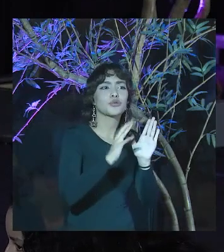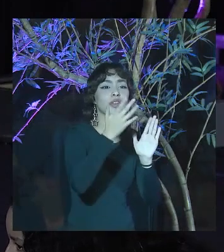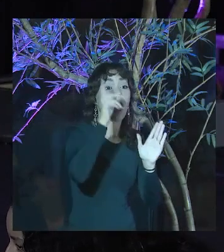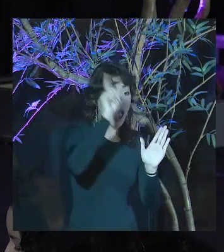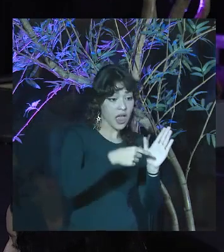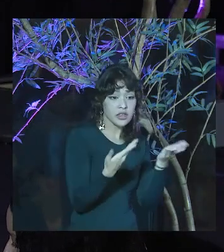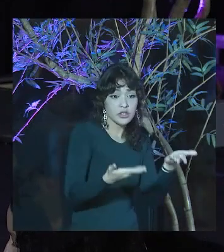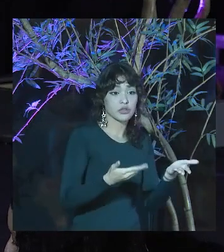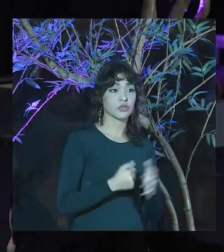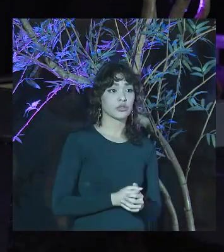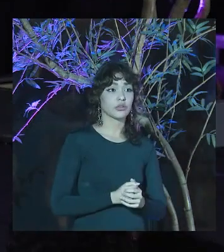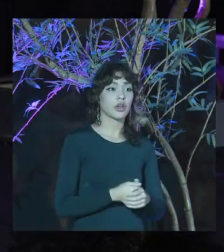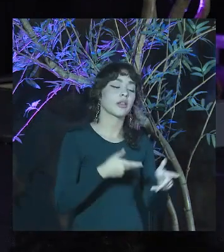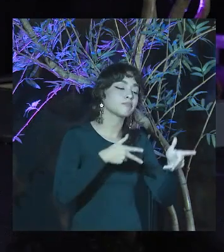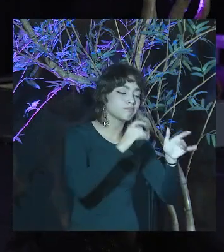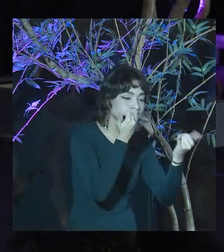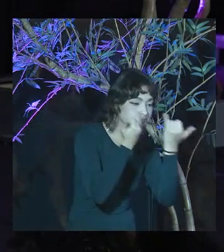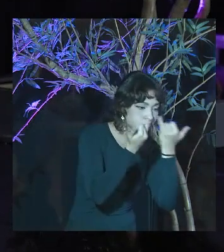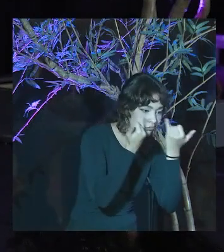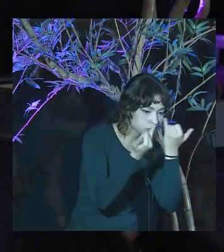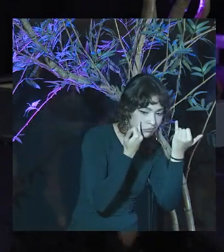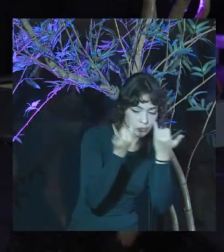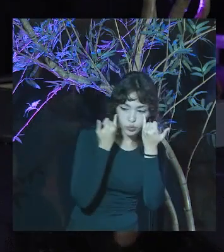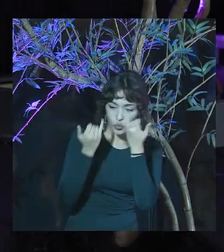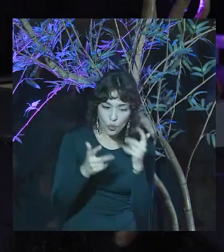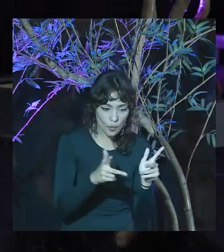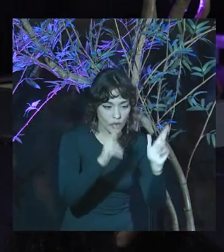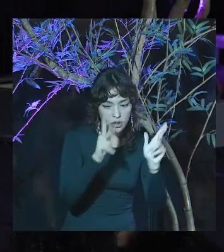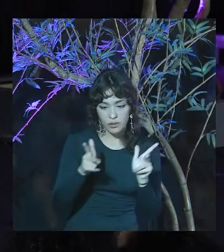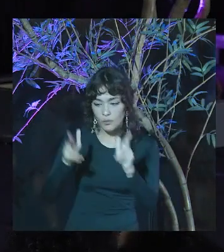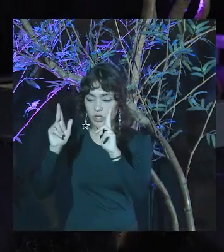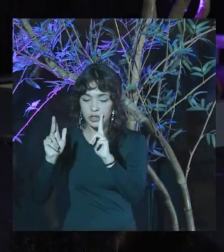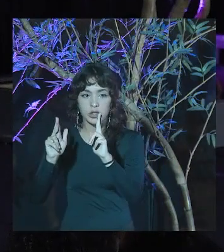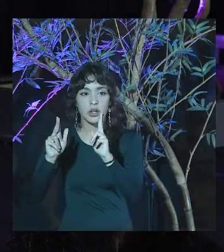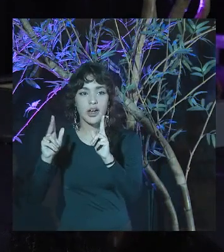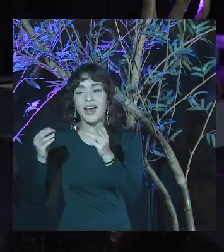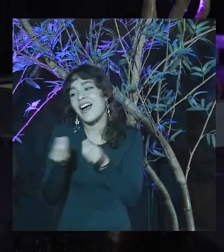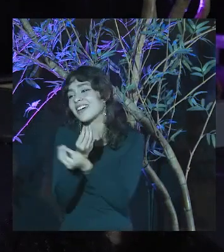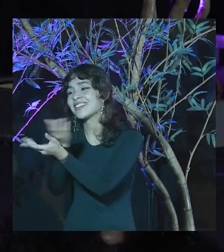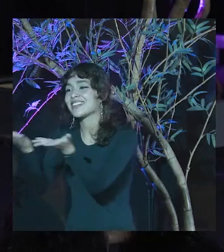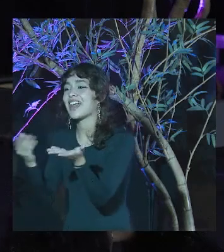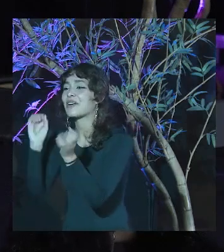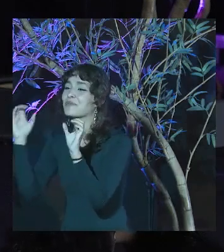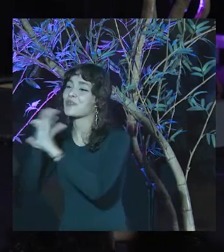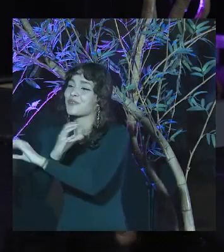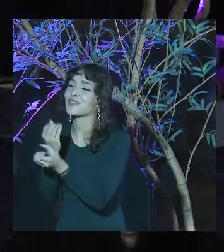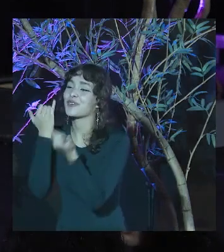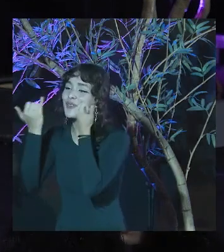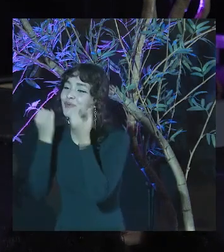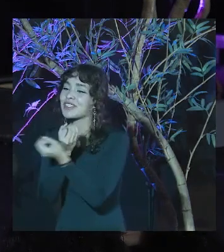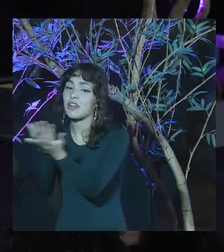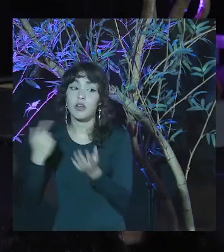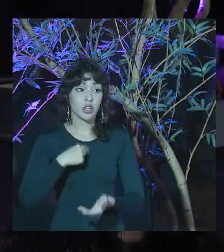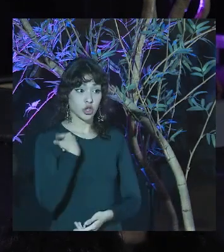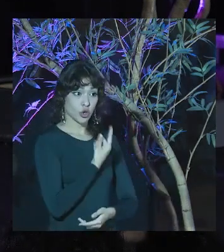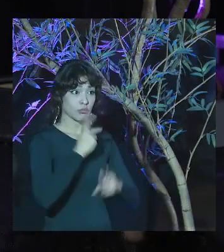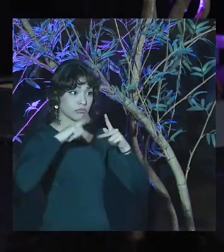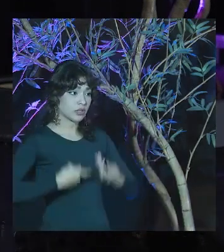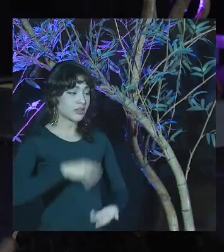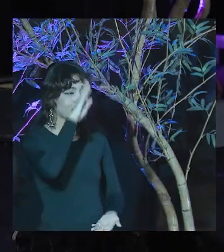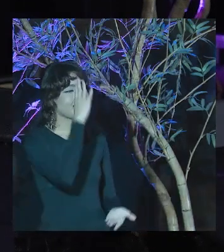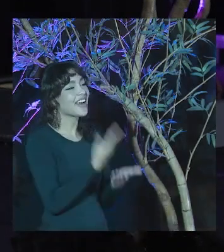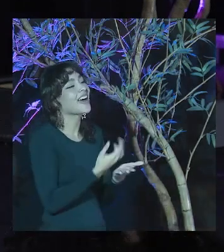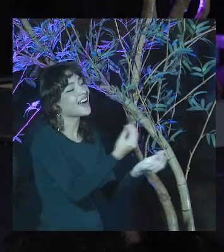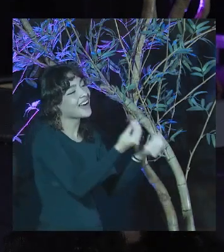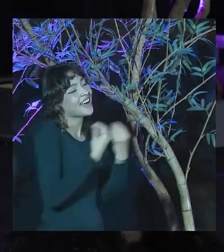isso. Ela faz um recorte a partir dos dados que ela tem e entrega para vocês essa informação. E nós, humanos, fazemos as coisas